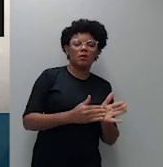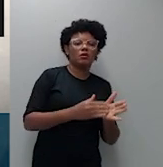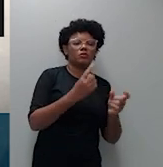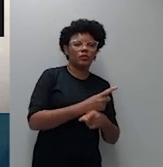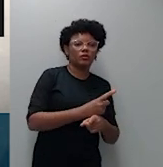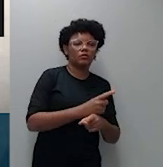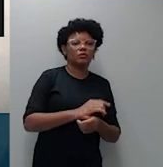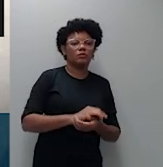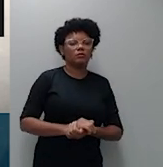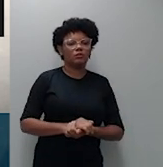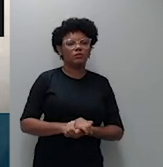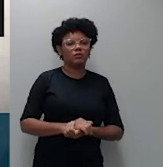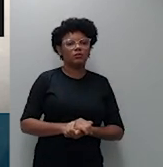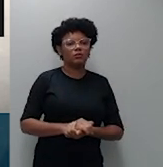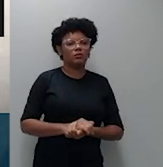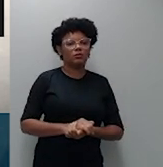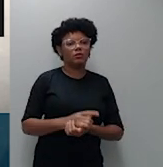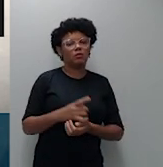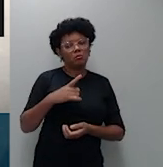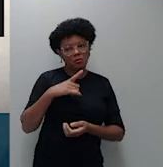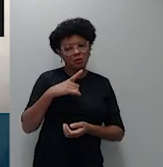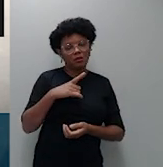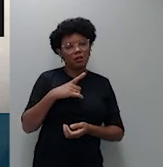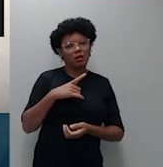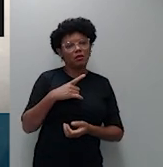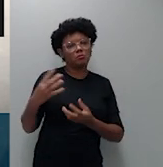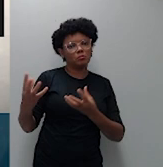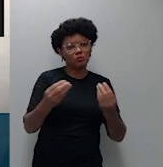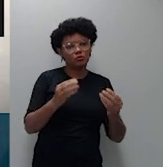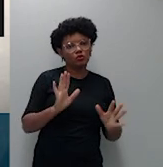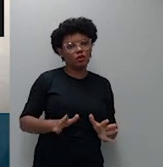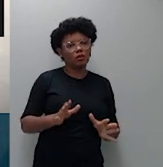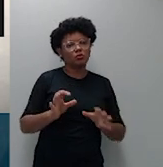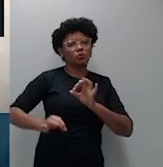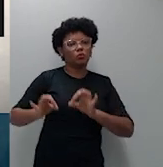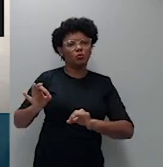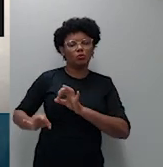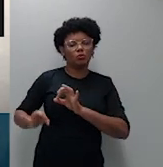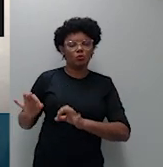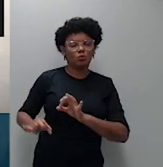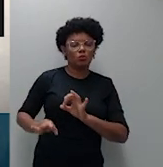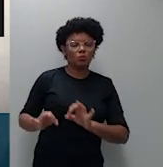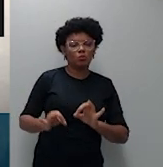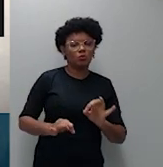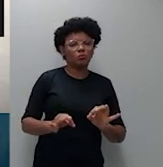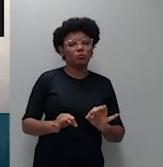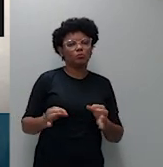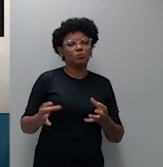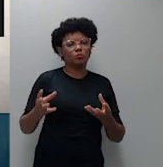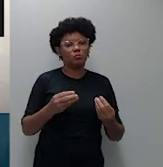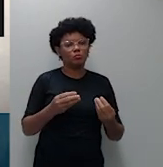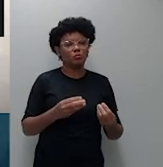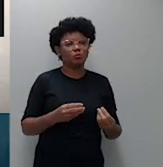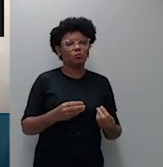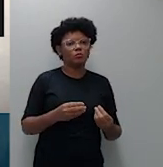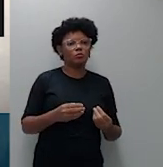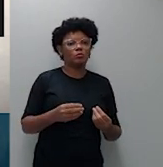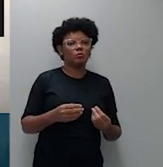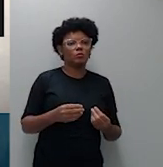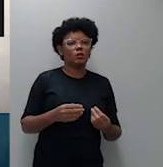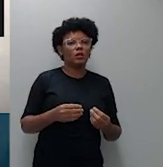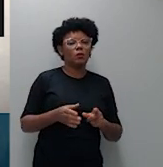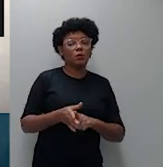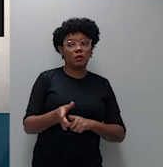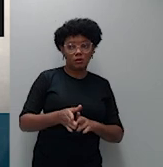tem acontecido muitos a gente já jogou muitos A gente jogou porque a orientação que trabalha é seu